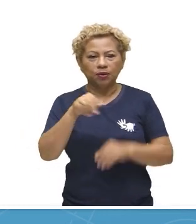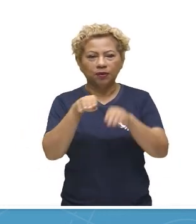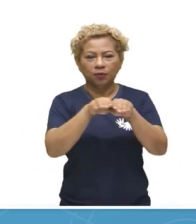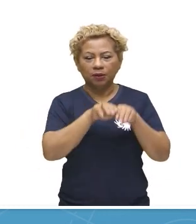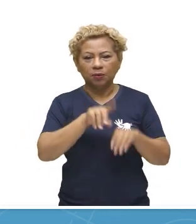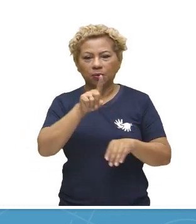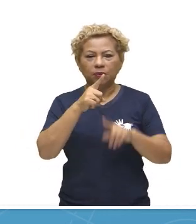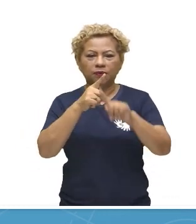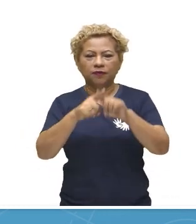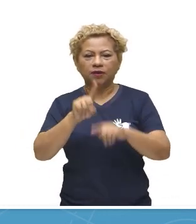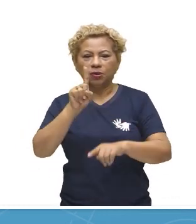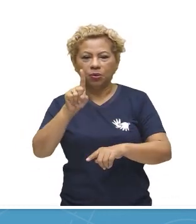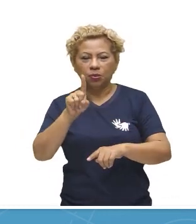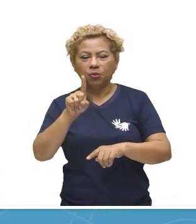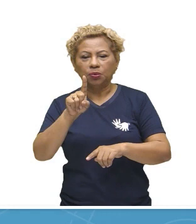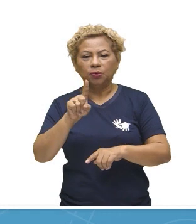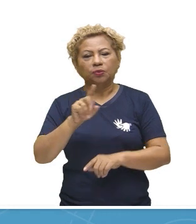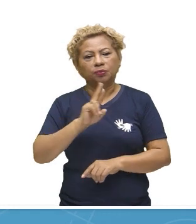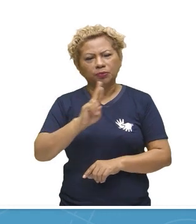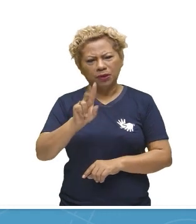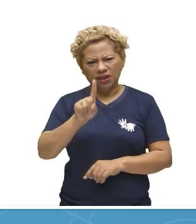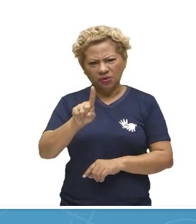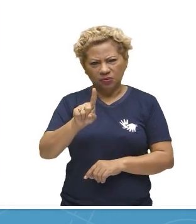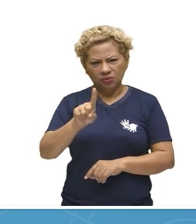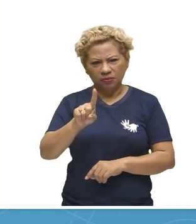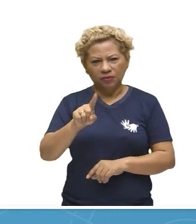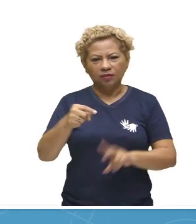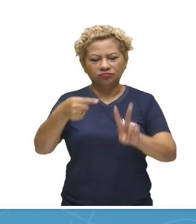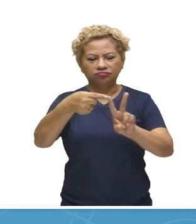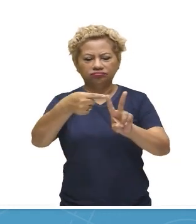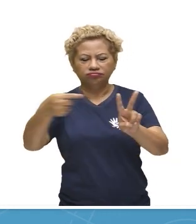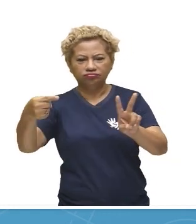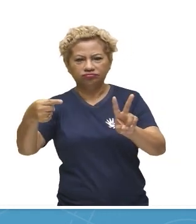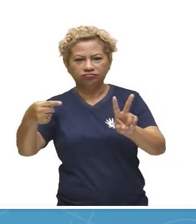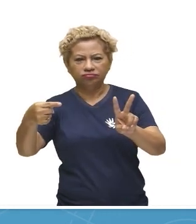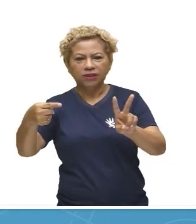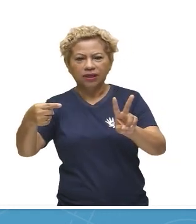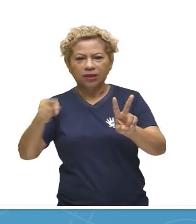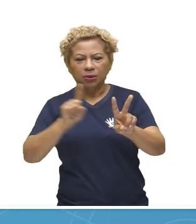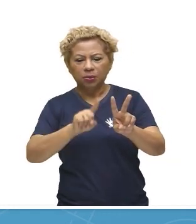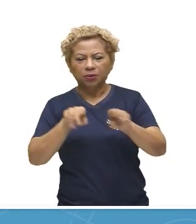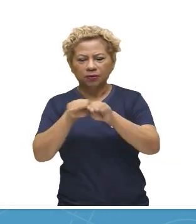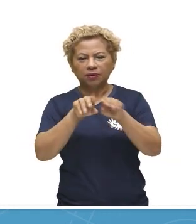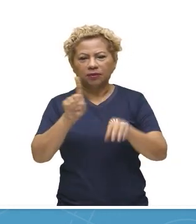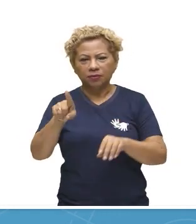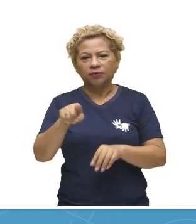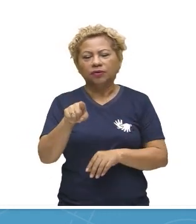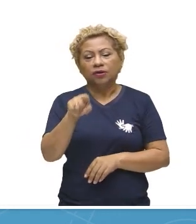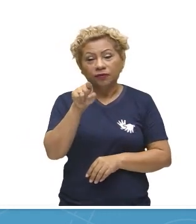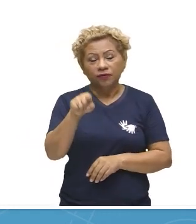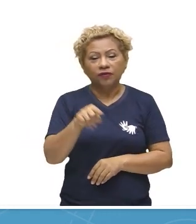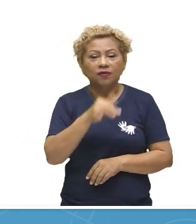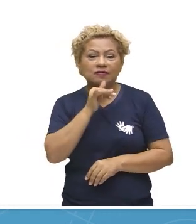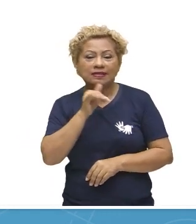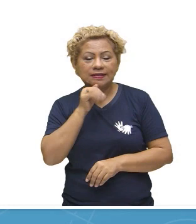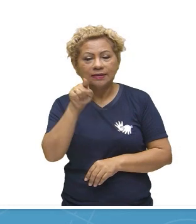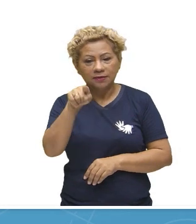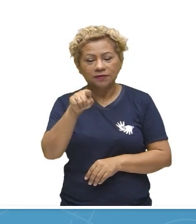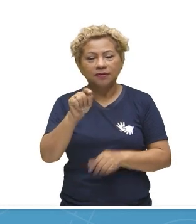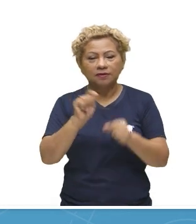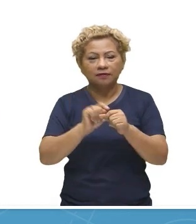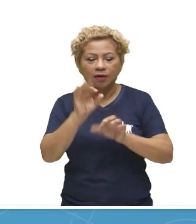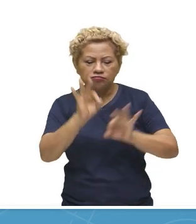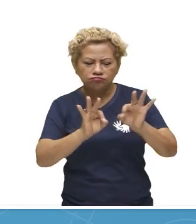1, então, raiz quadrada de 1 é igual a 1. Aí, você vai completar aí do 2 até o 8. A